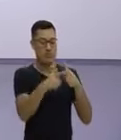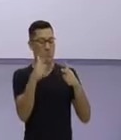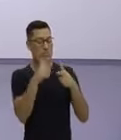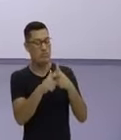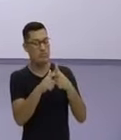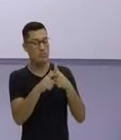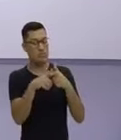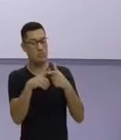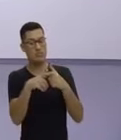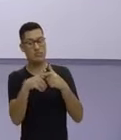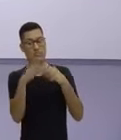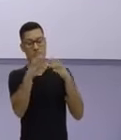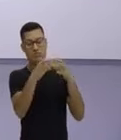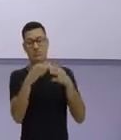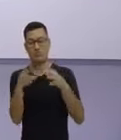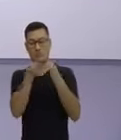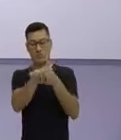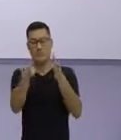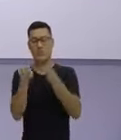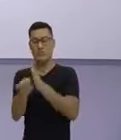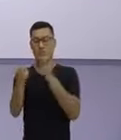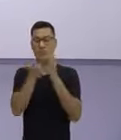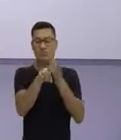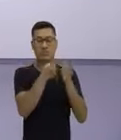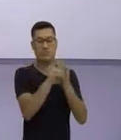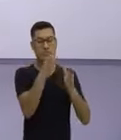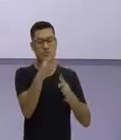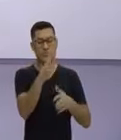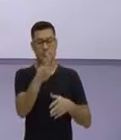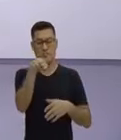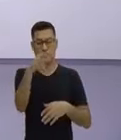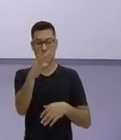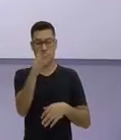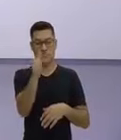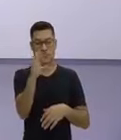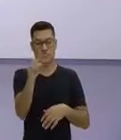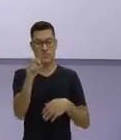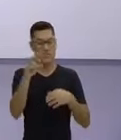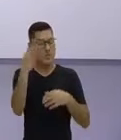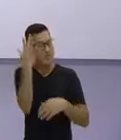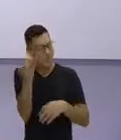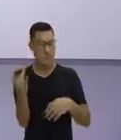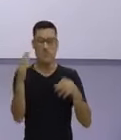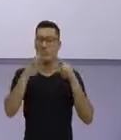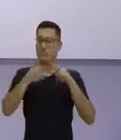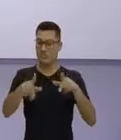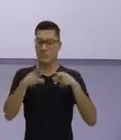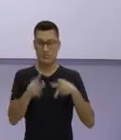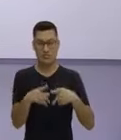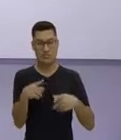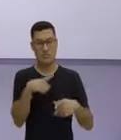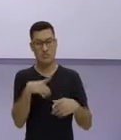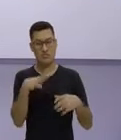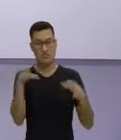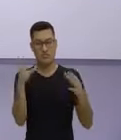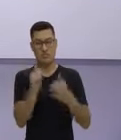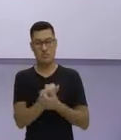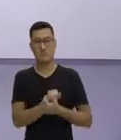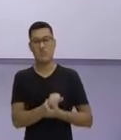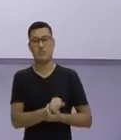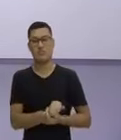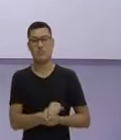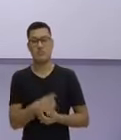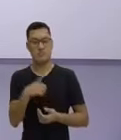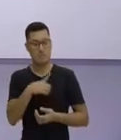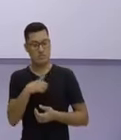se aquela questão ali vai ser uma função afim ou vai ser uma função linear? Muito fácil. A função afim ela vai ter essa parte fixa, né, Fernando? Isso. Ela vai